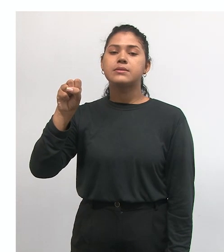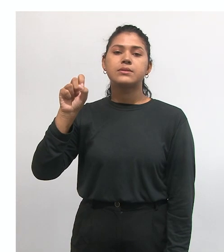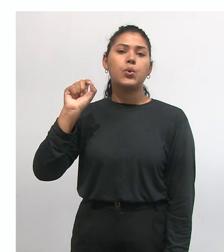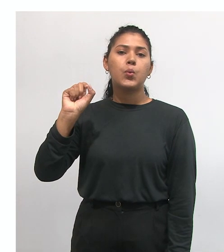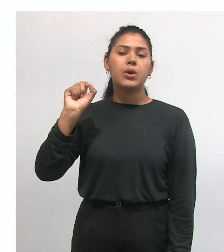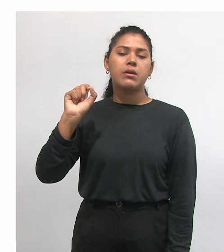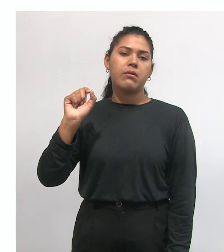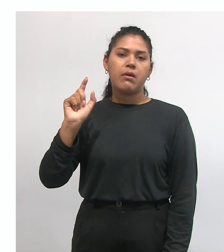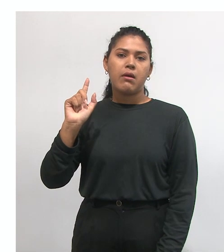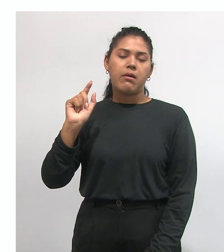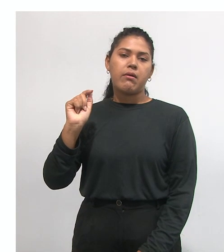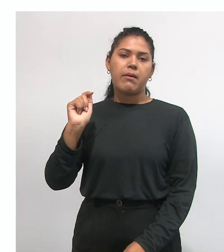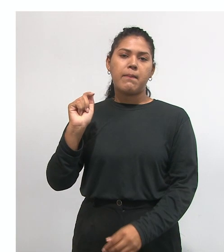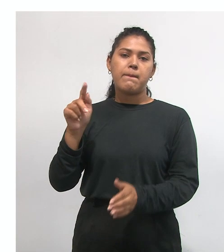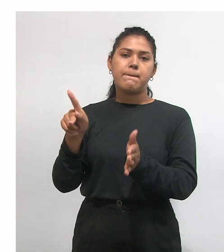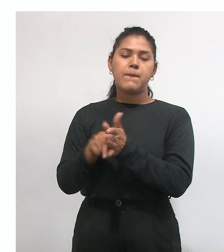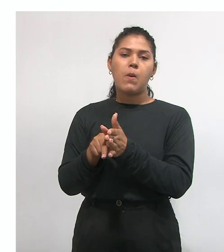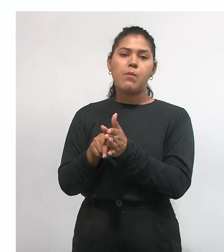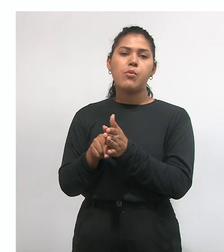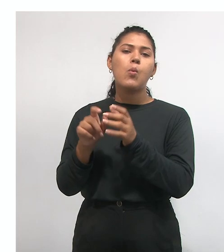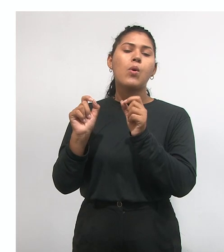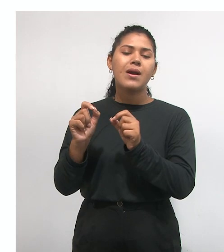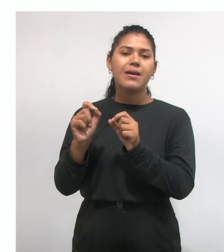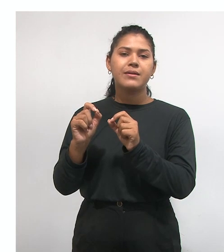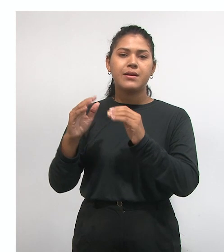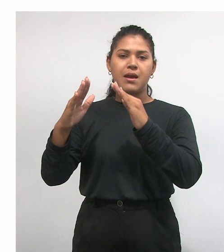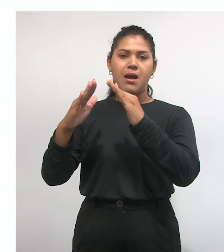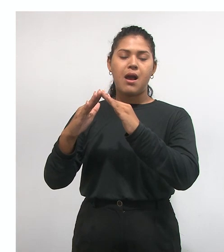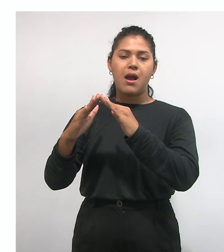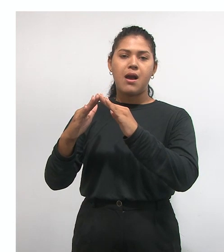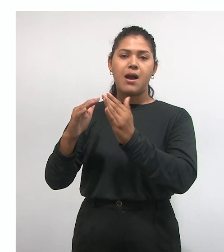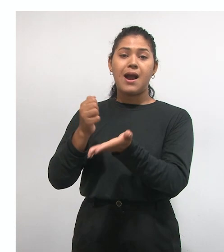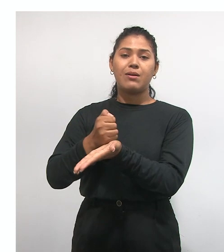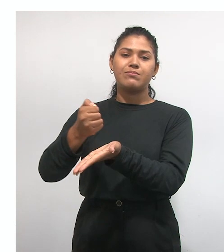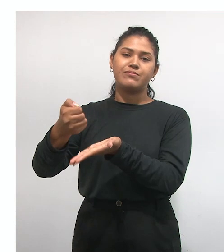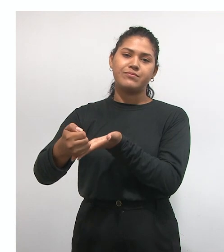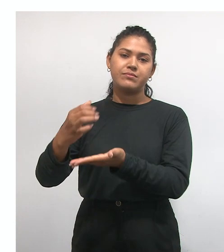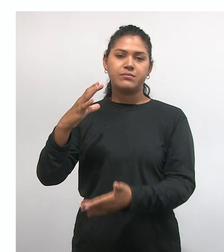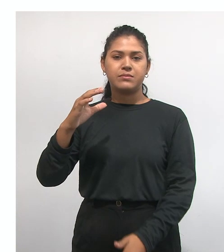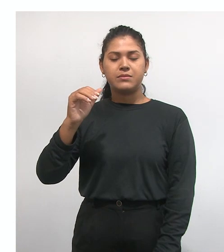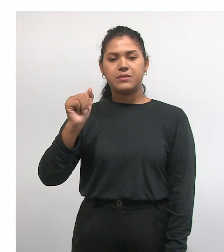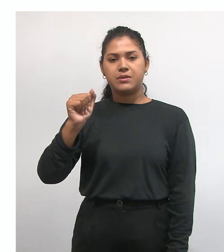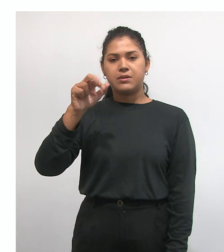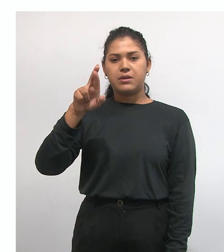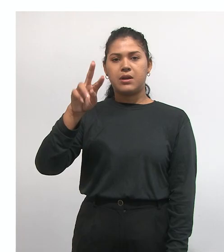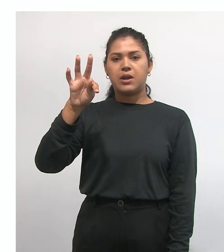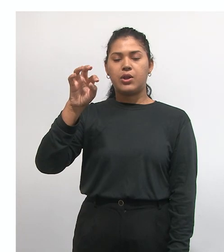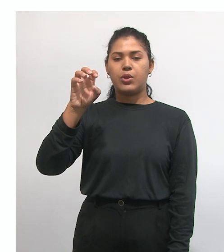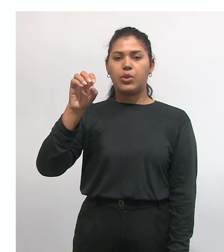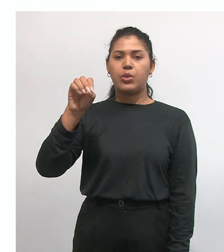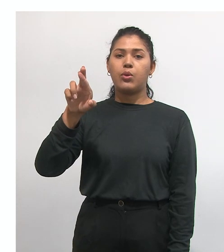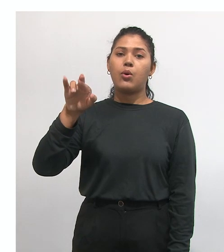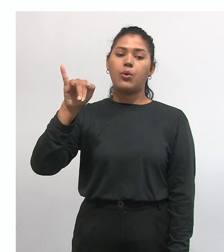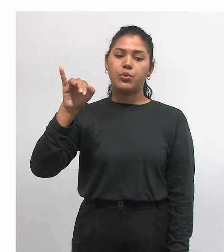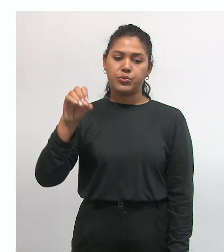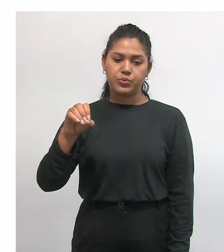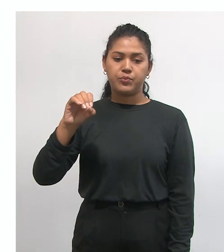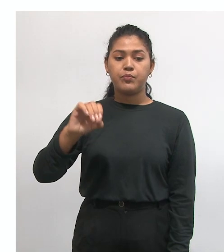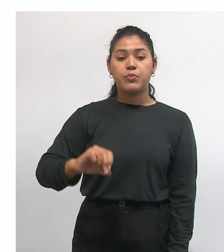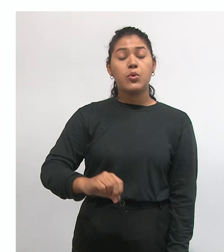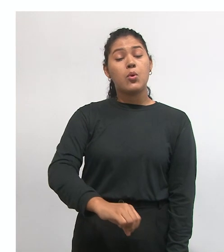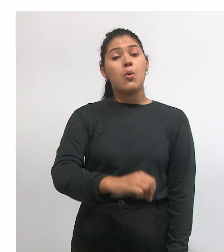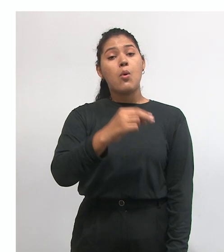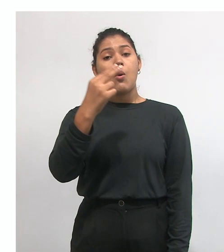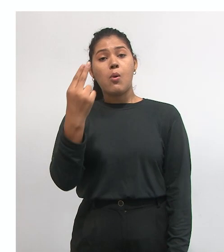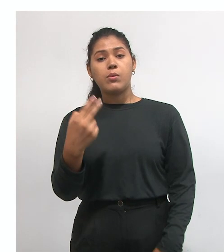devidos pelos cartórios, né, e aqui os sócios, nos casos da liquidação da sociedade de pessoas, tá? Então, se tem